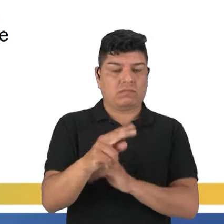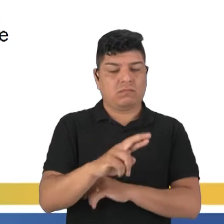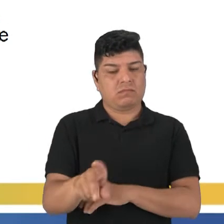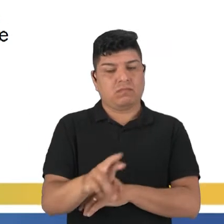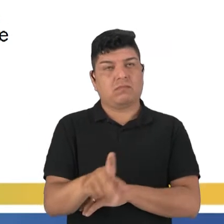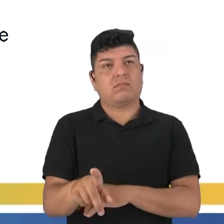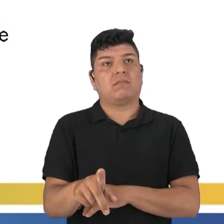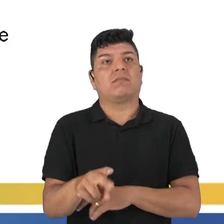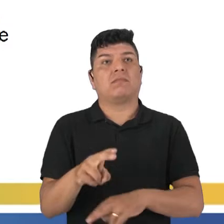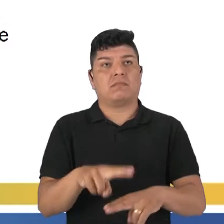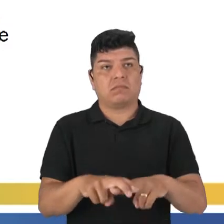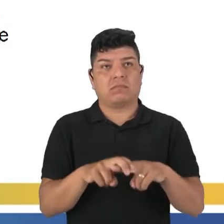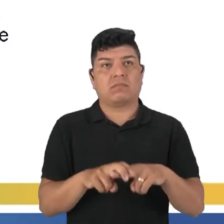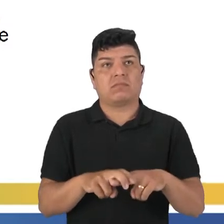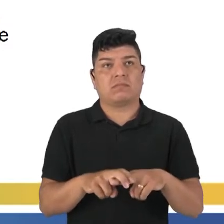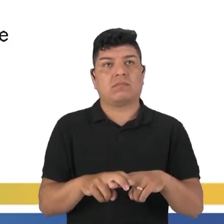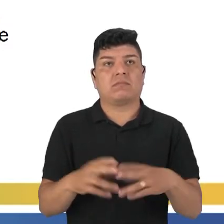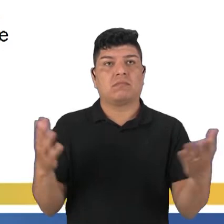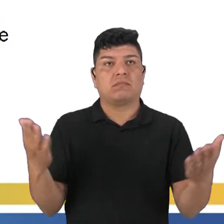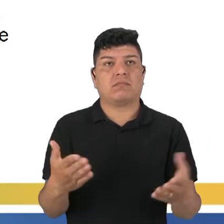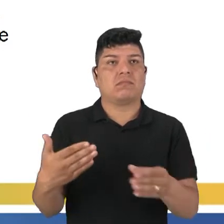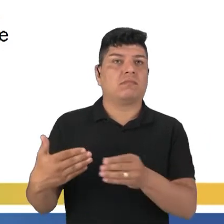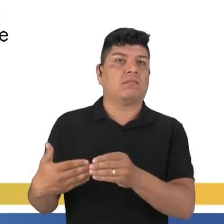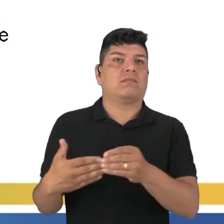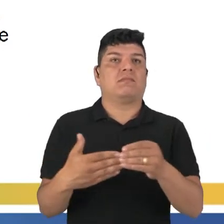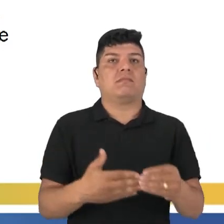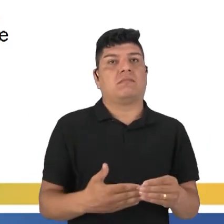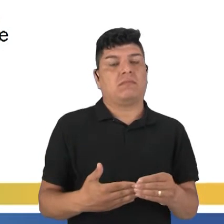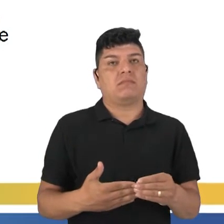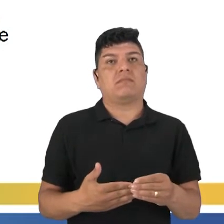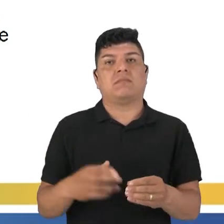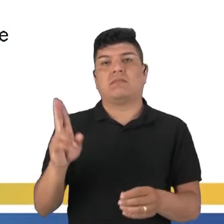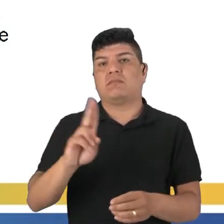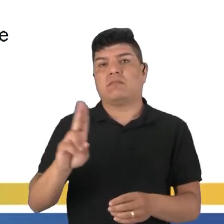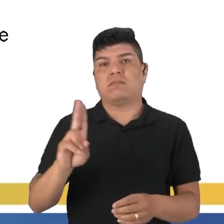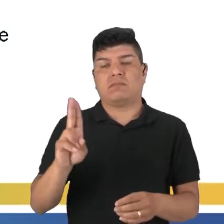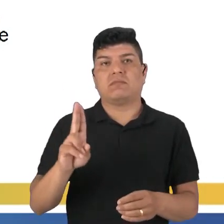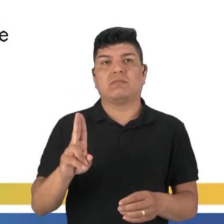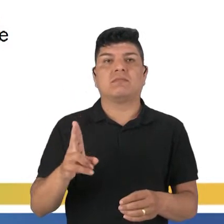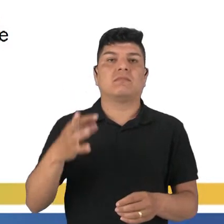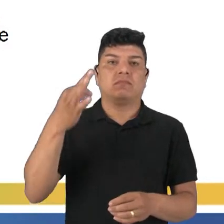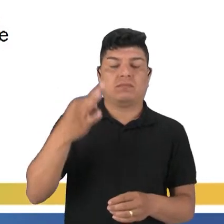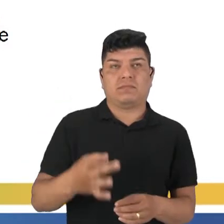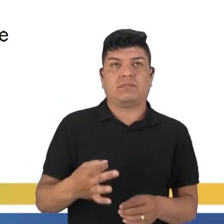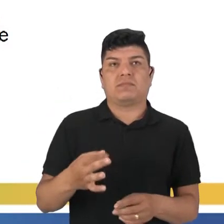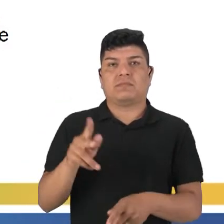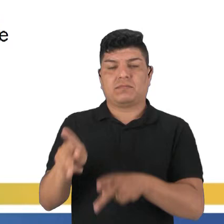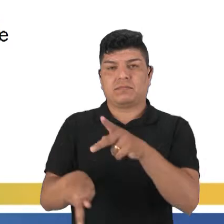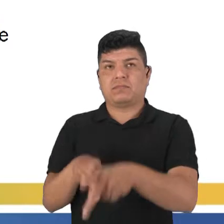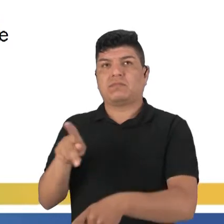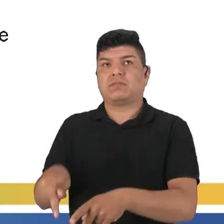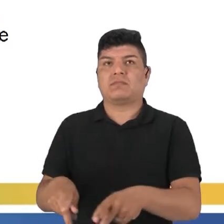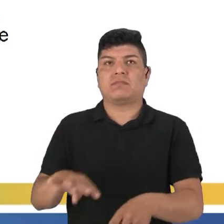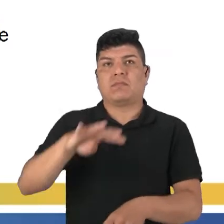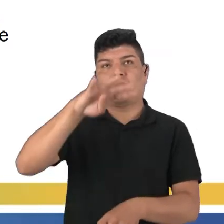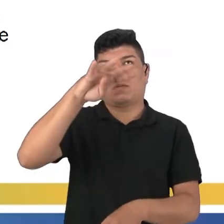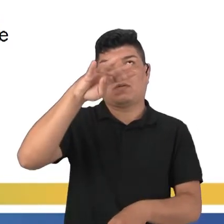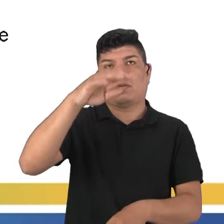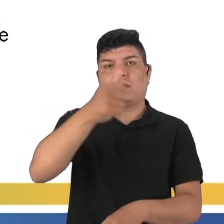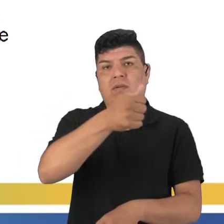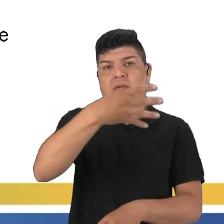Então, os Runicuins, aí, eles vêm agora trazendo esse nome que os define, né? População 4 mil no